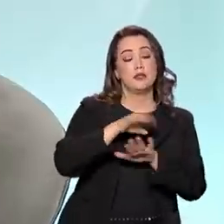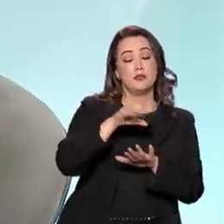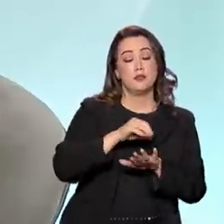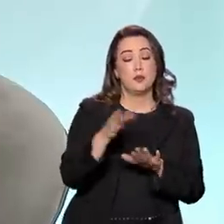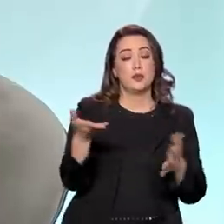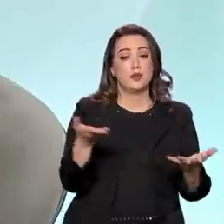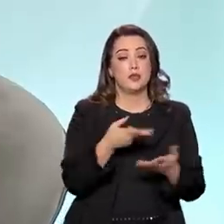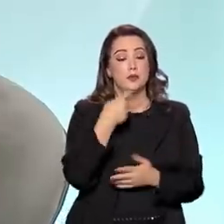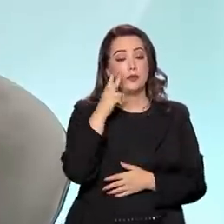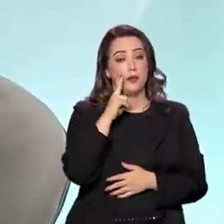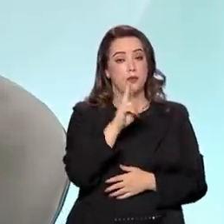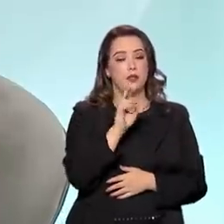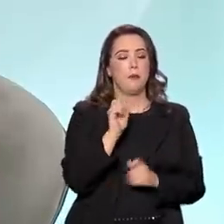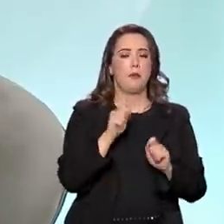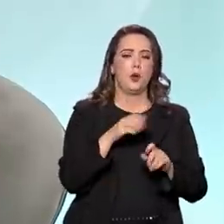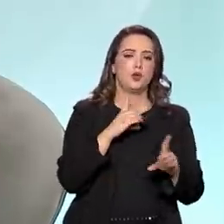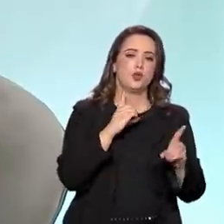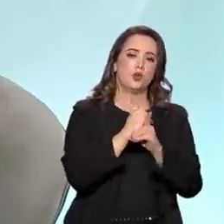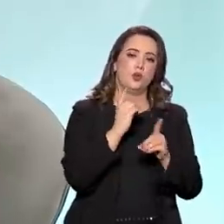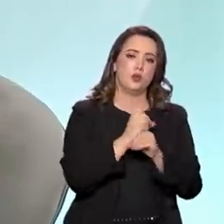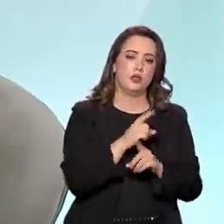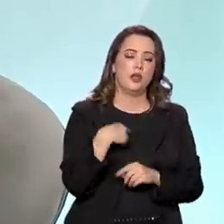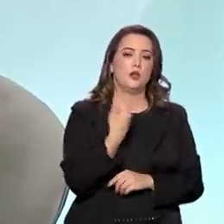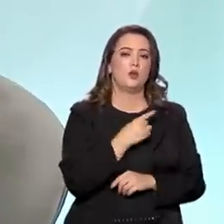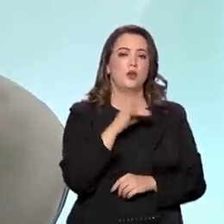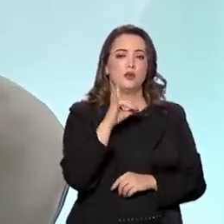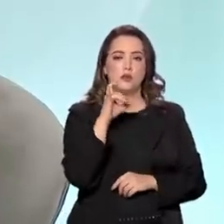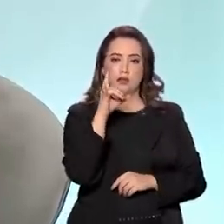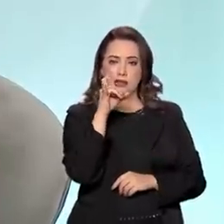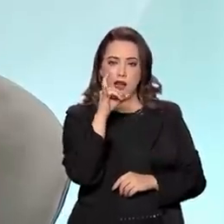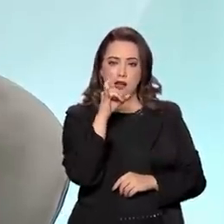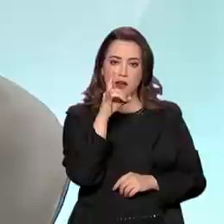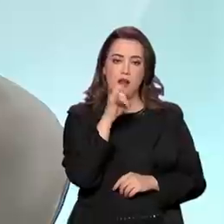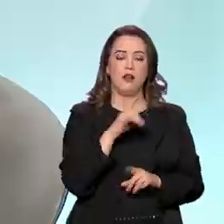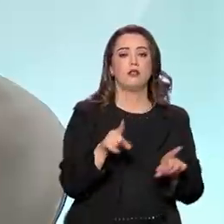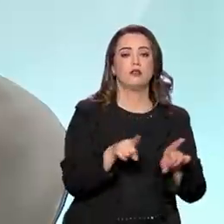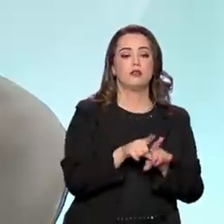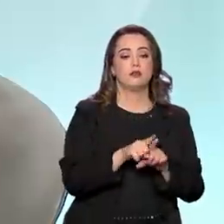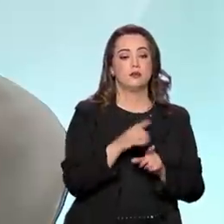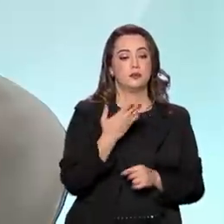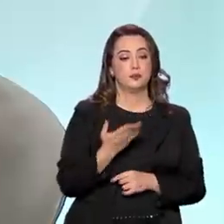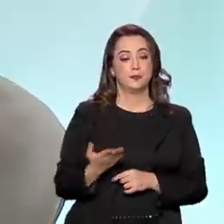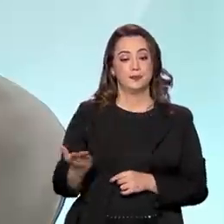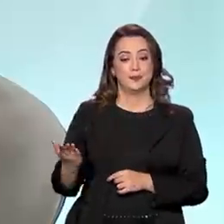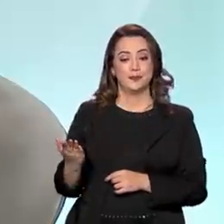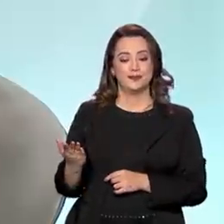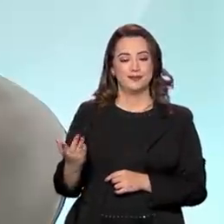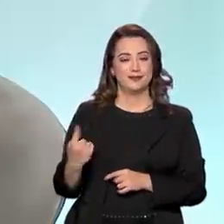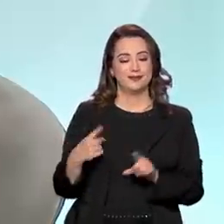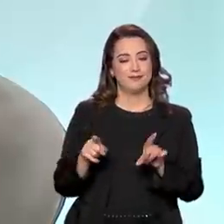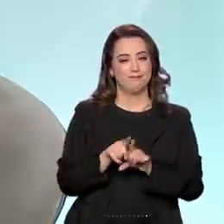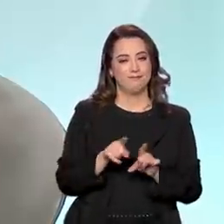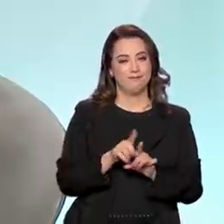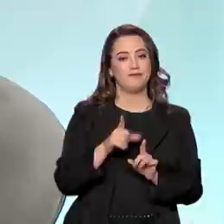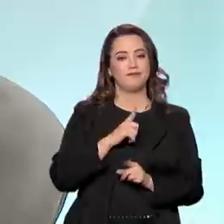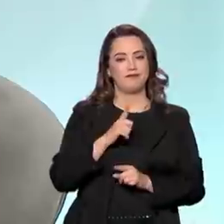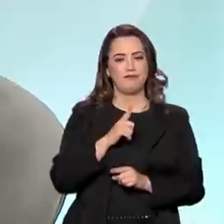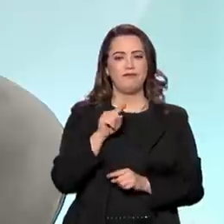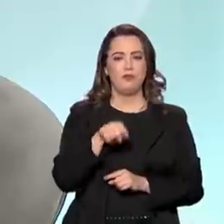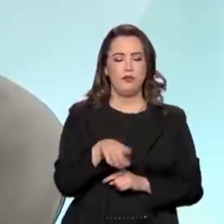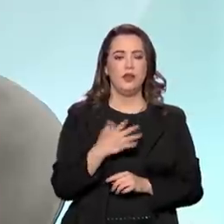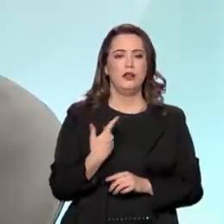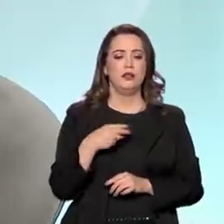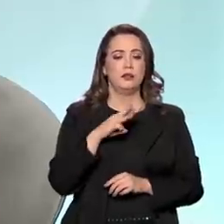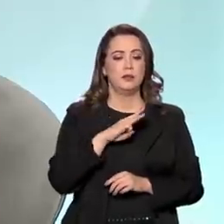sobre que eu falei aqui ele pode encontrar ou no nosso Instagram não tem Instagram não é do alistamento tenho a nossa página é